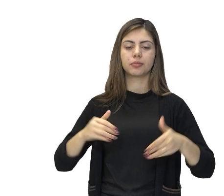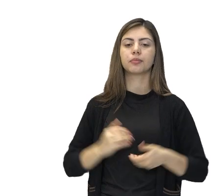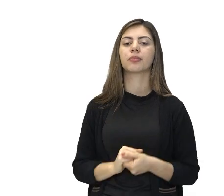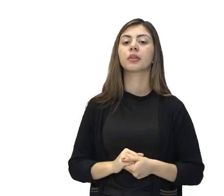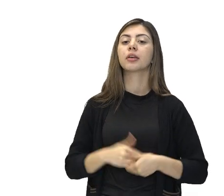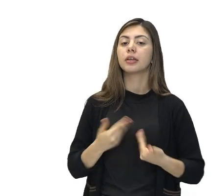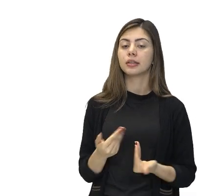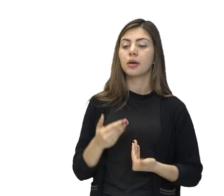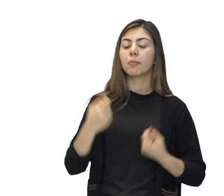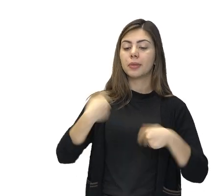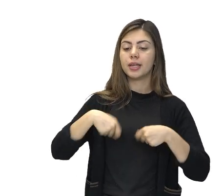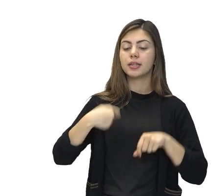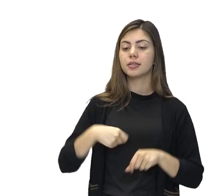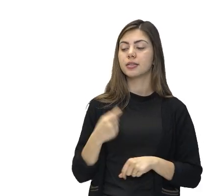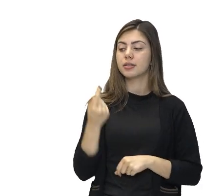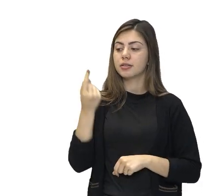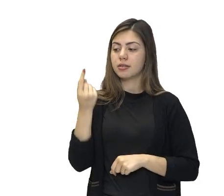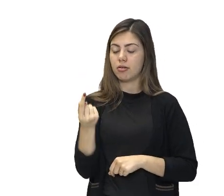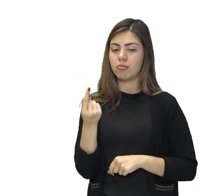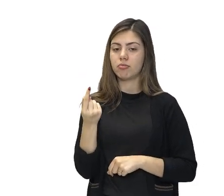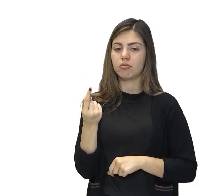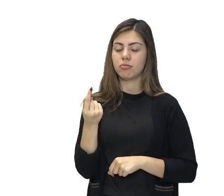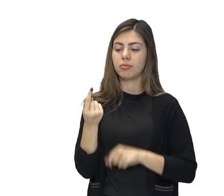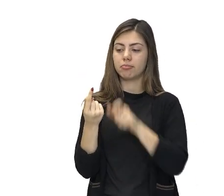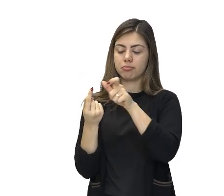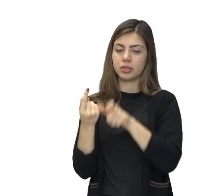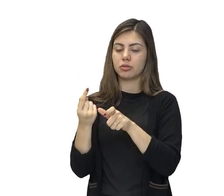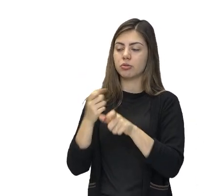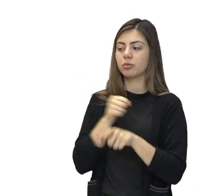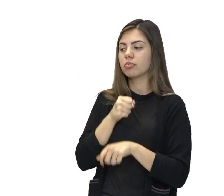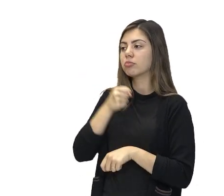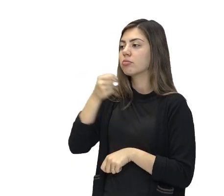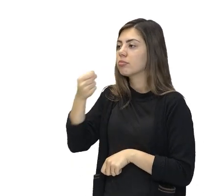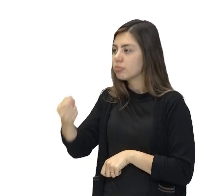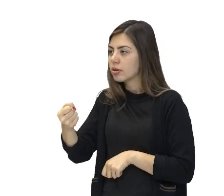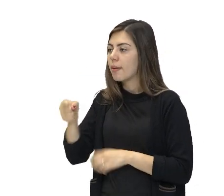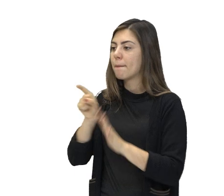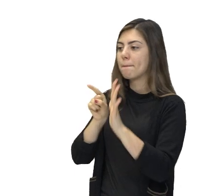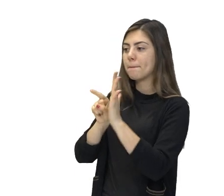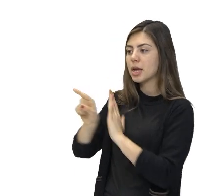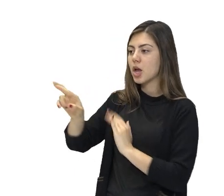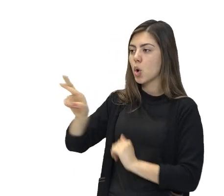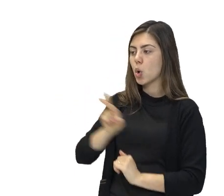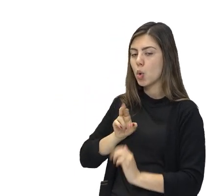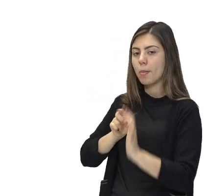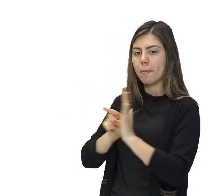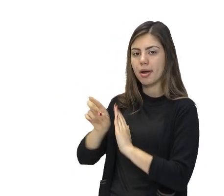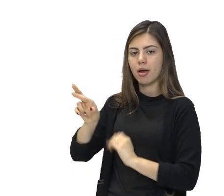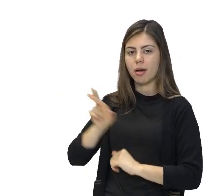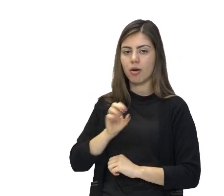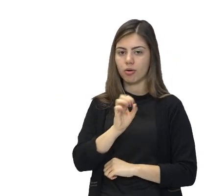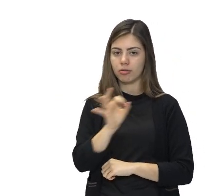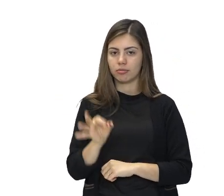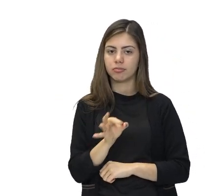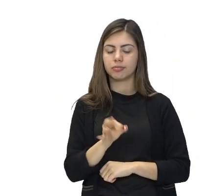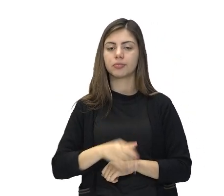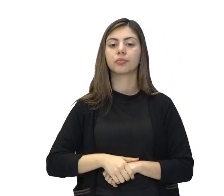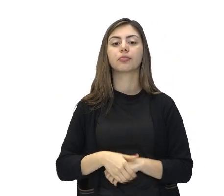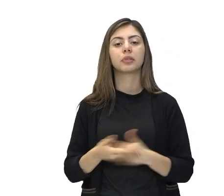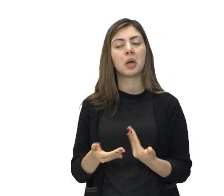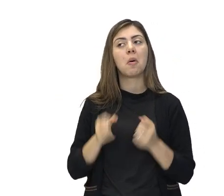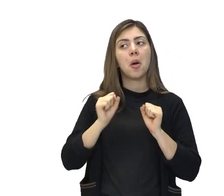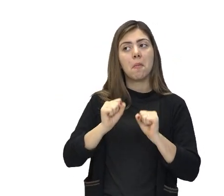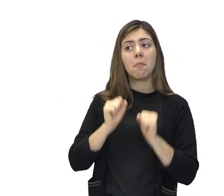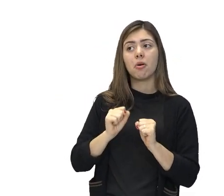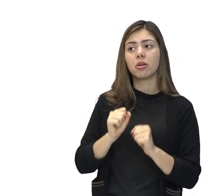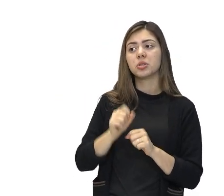pelo menos um entrevistador e pelo menos um entrevistado, correto? Pode ser que eu tenha aí mais de